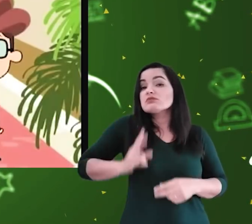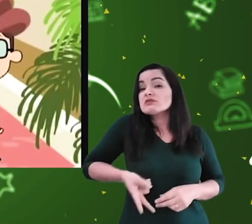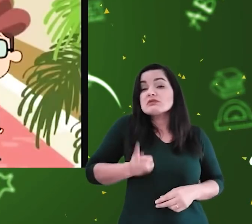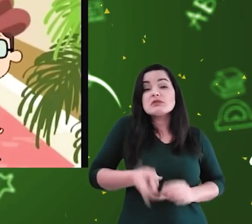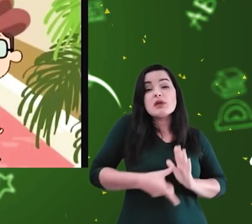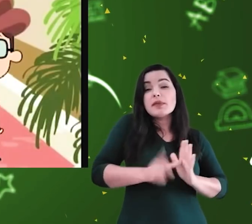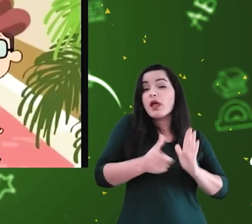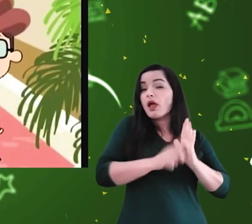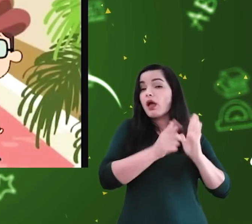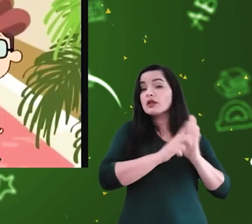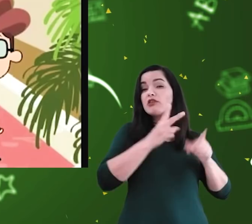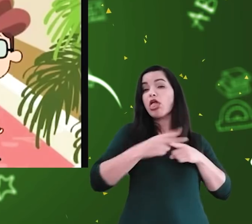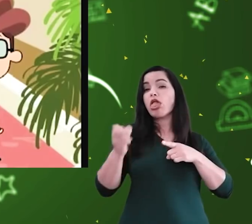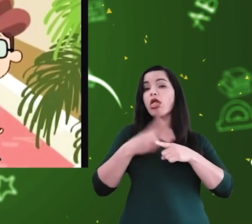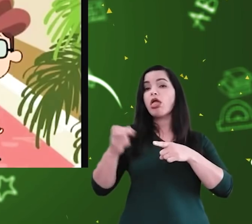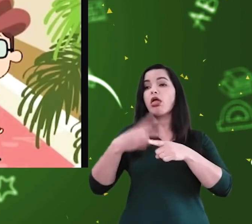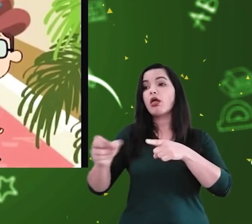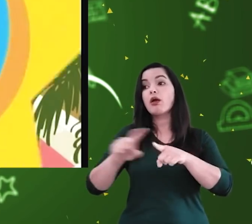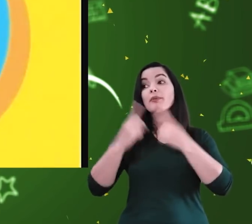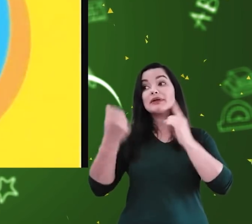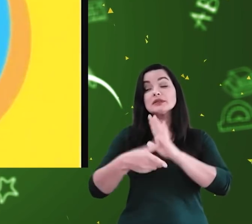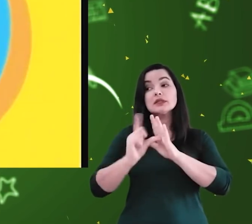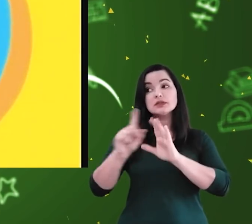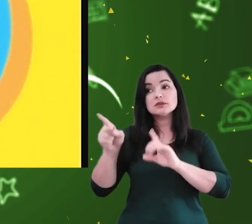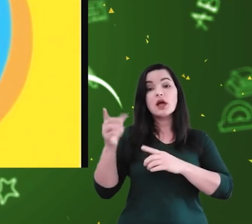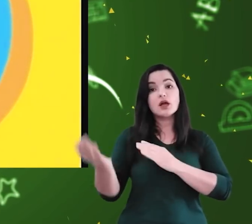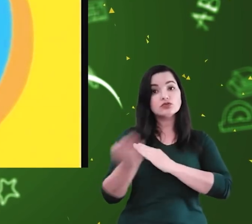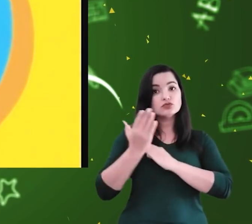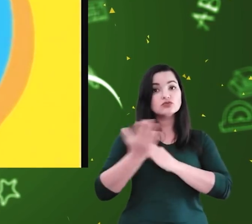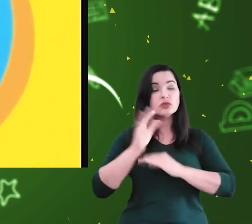quero sua ajuda pra consertar isso aqui.